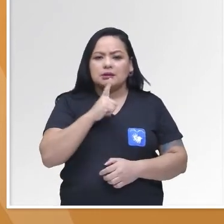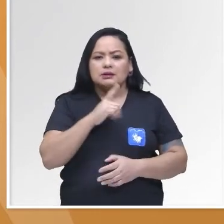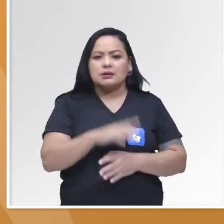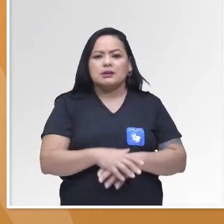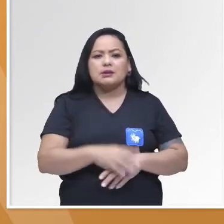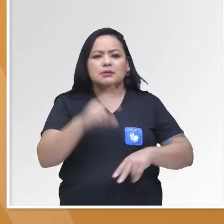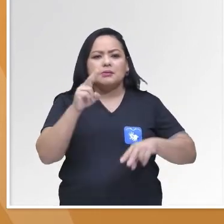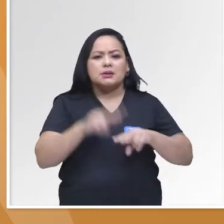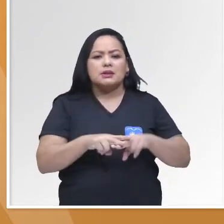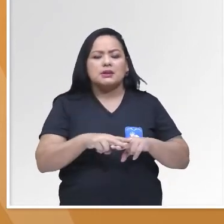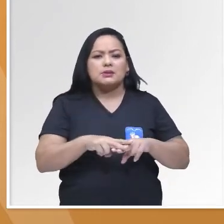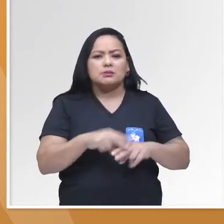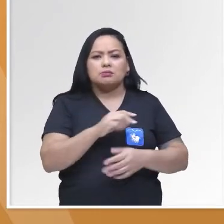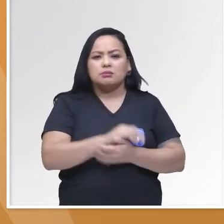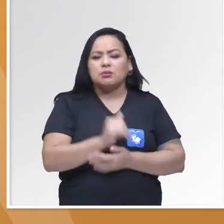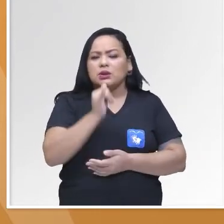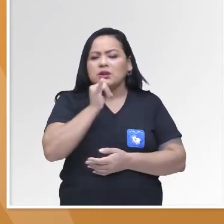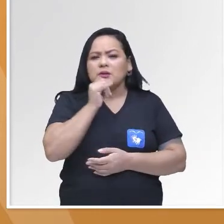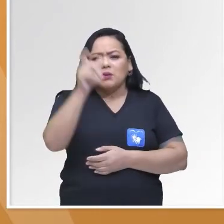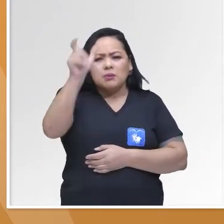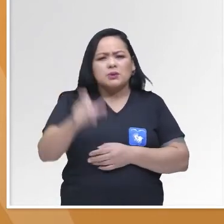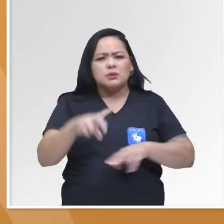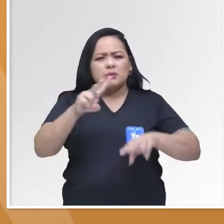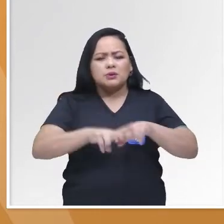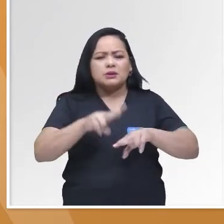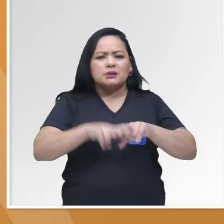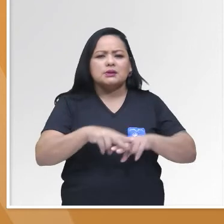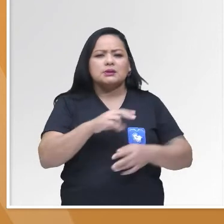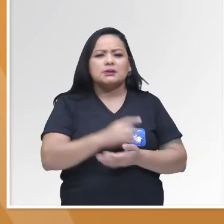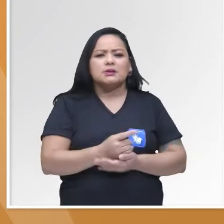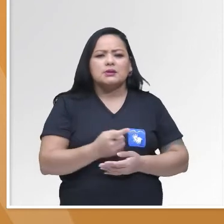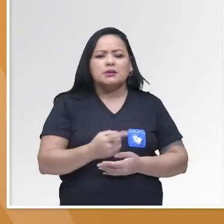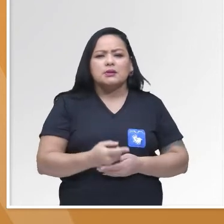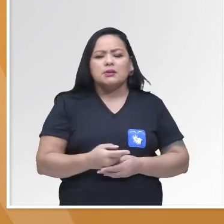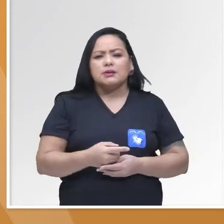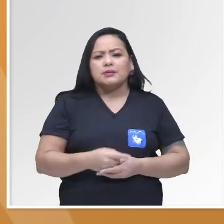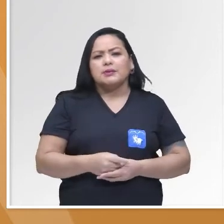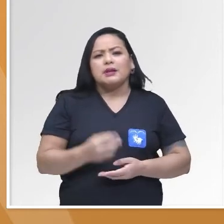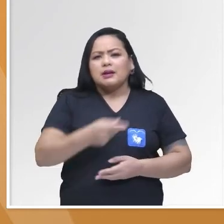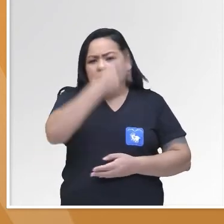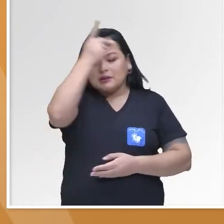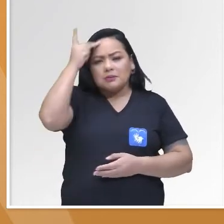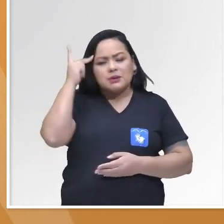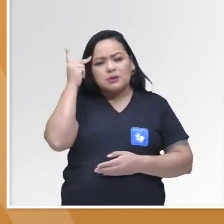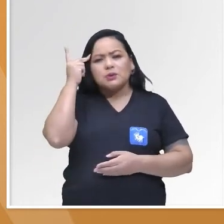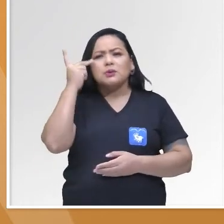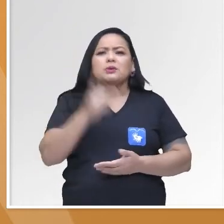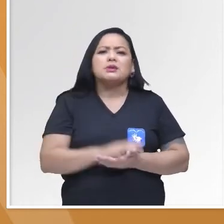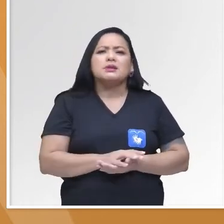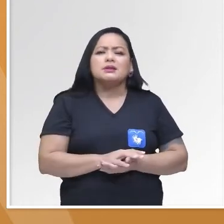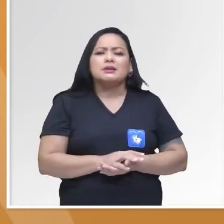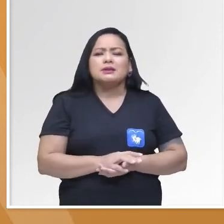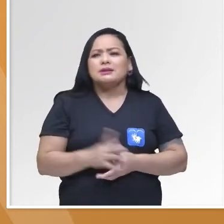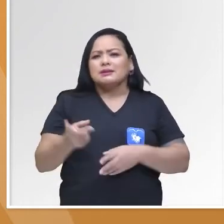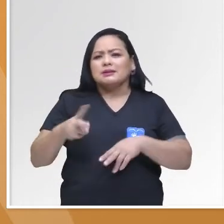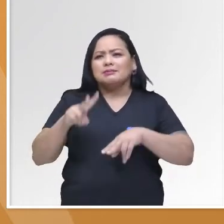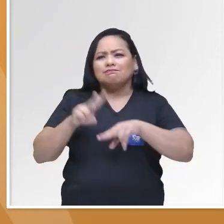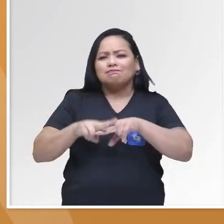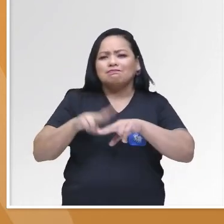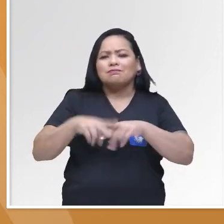de presidiários, aquelas pessoas que descumpriram alguma coisa e que foram julgados